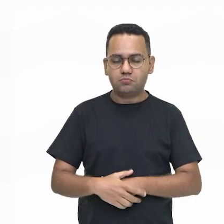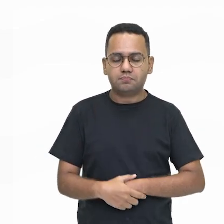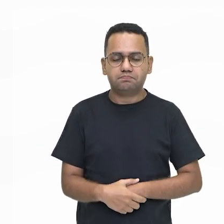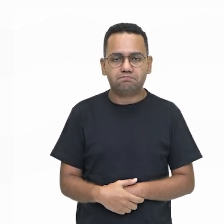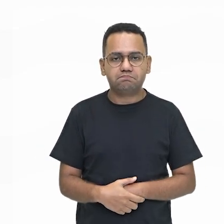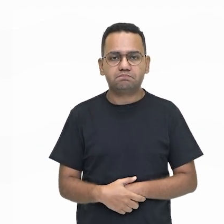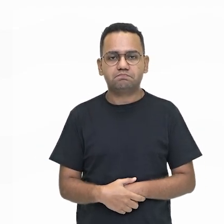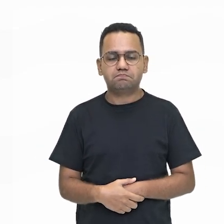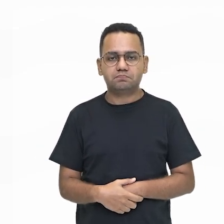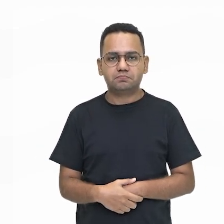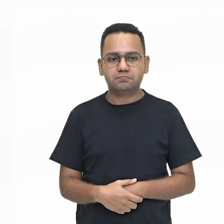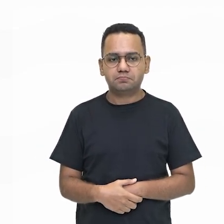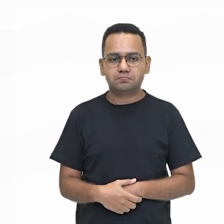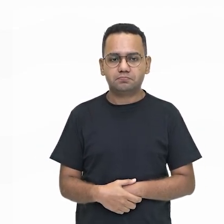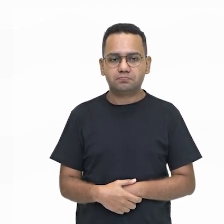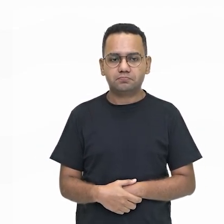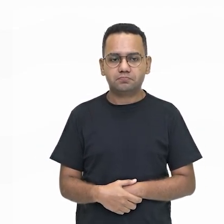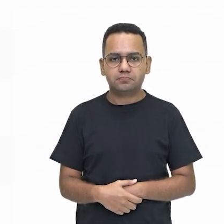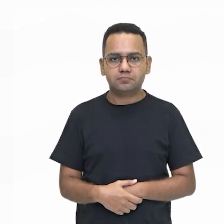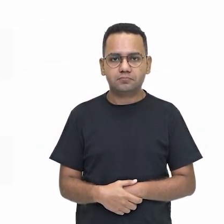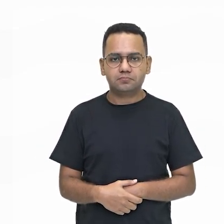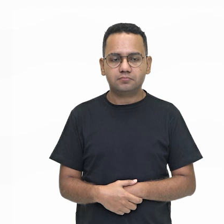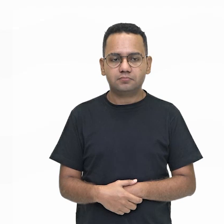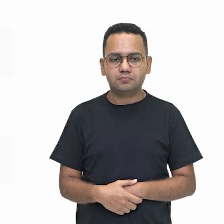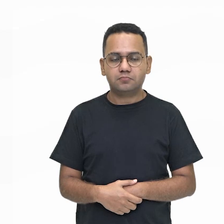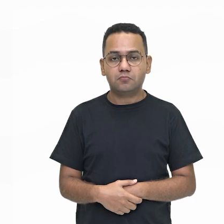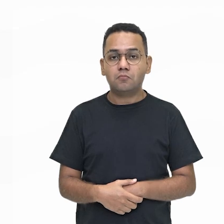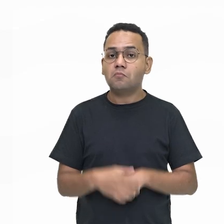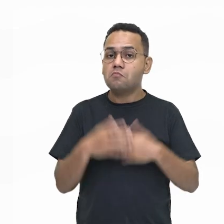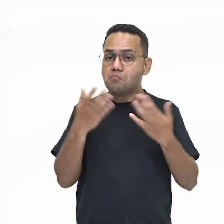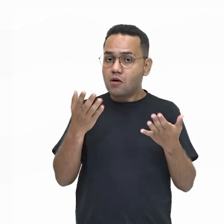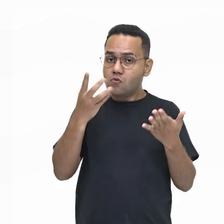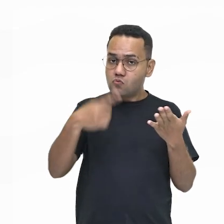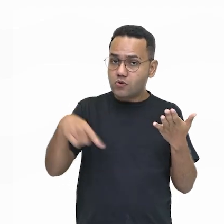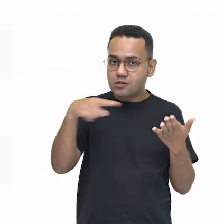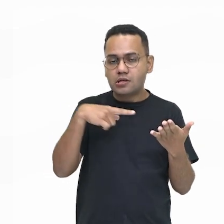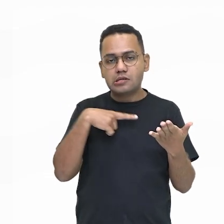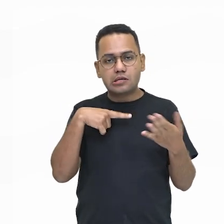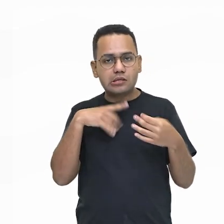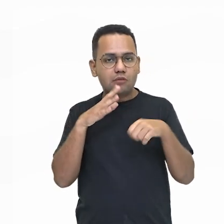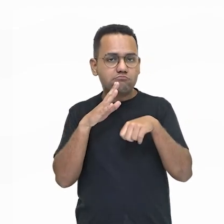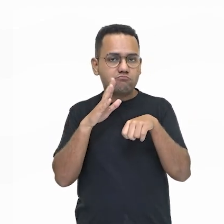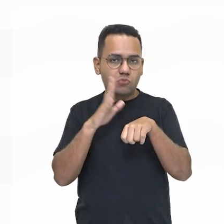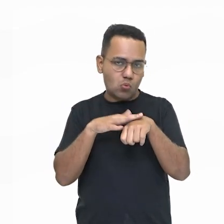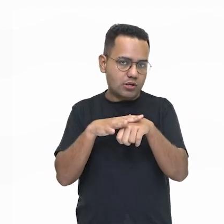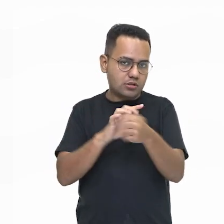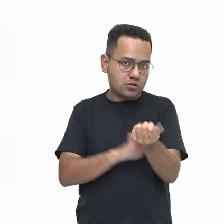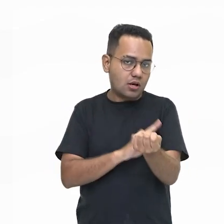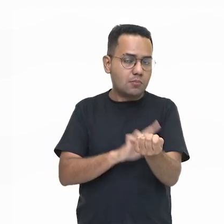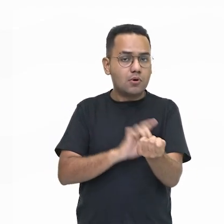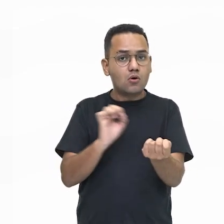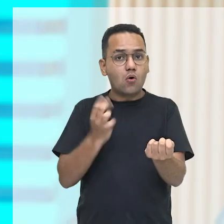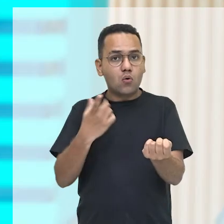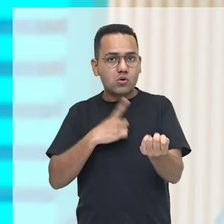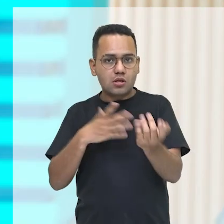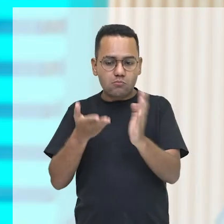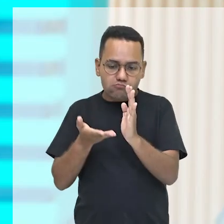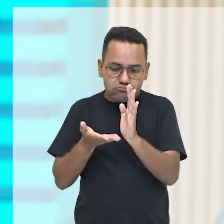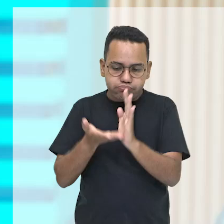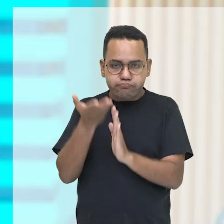esforço. Então, gente, para quem tem diabetes ou está com a glicemia elevada, o melhor